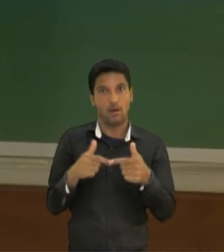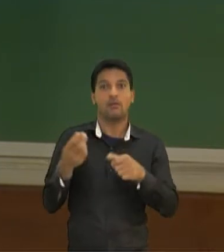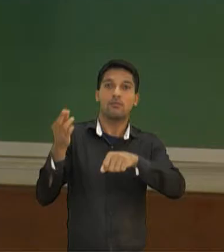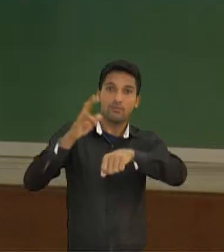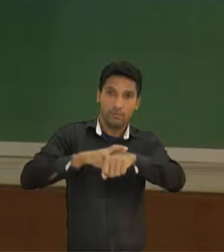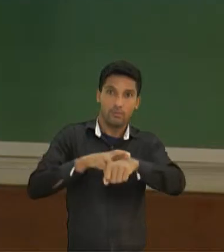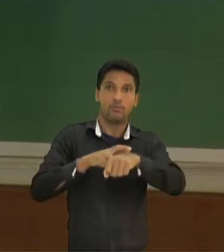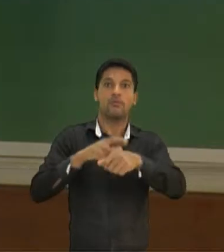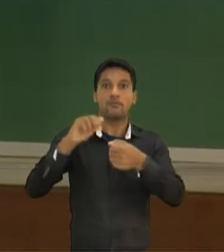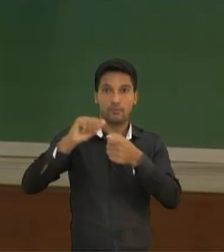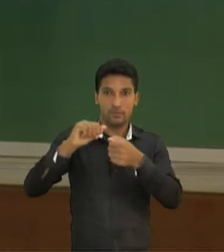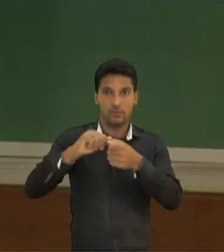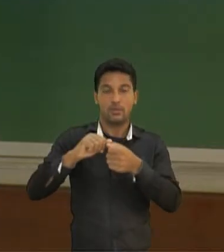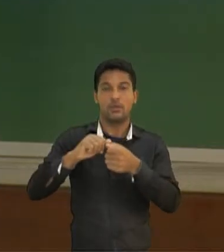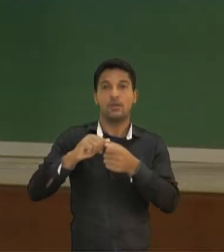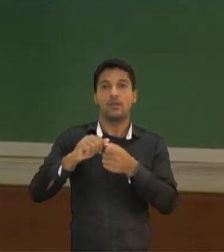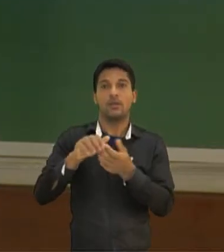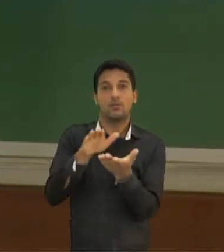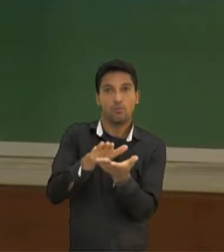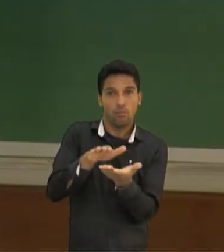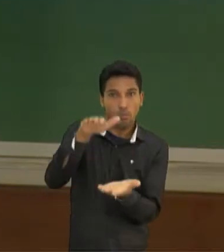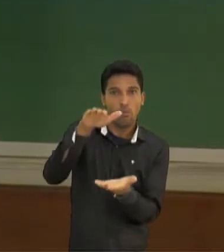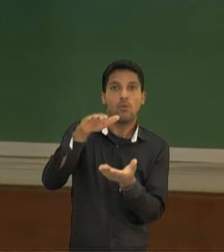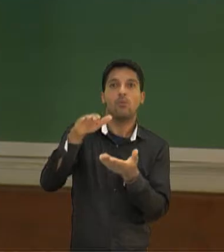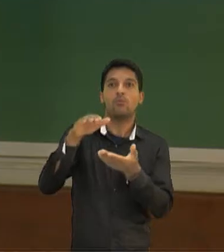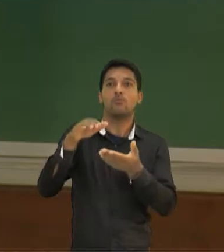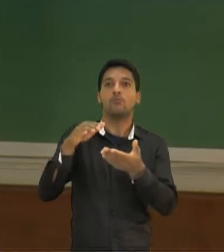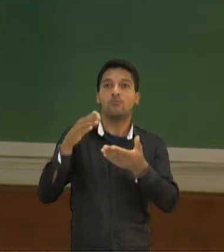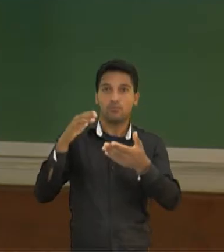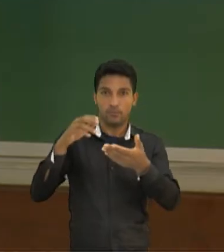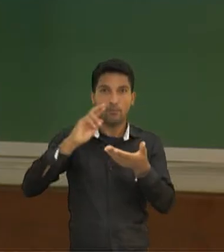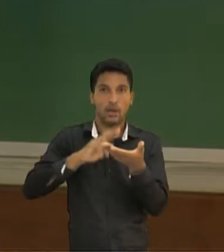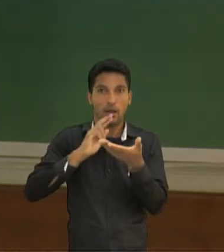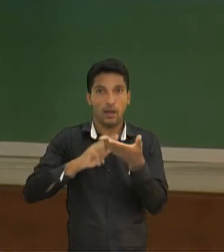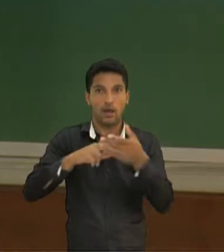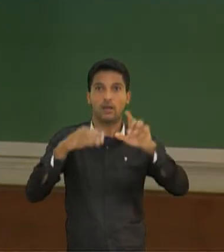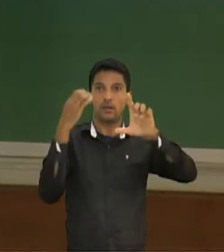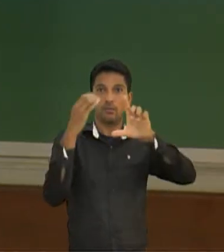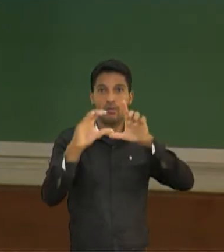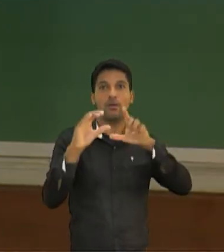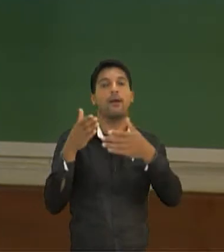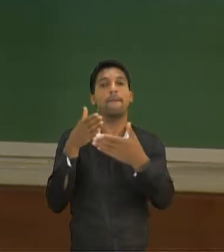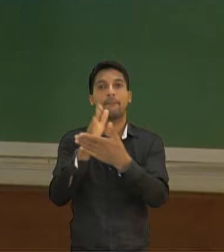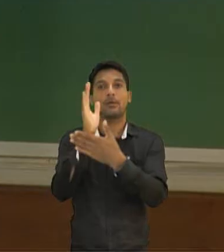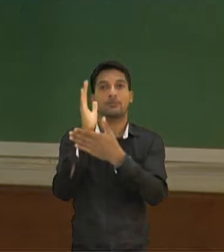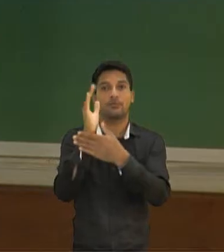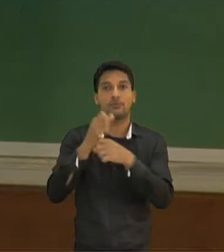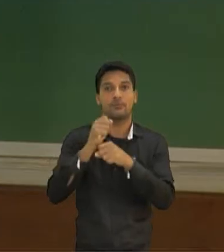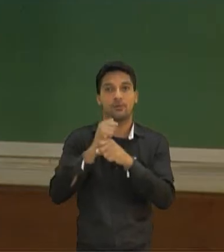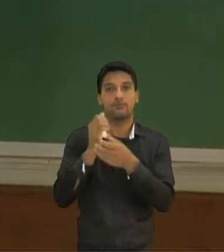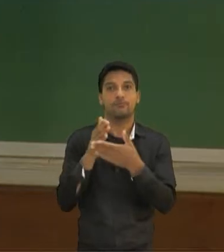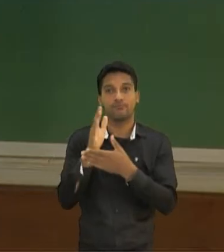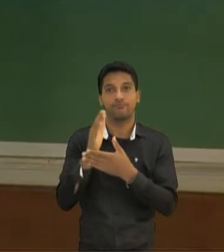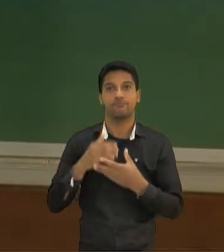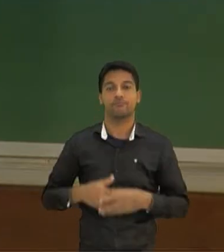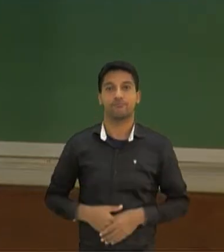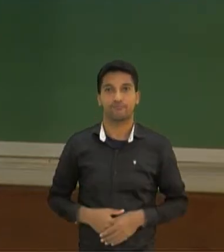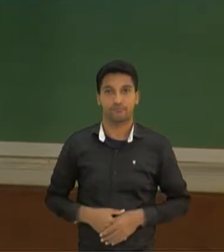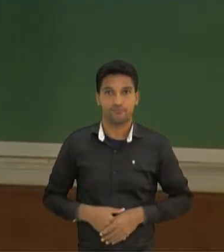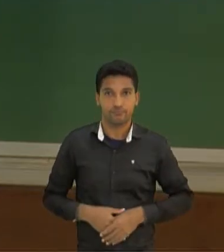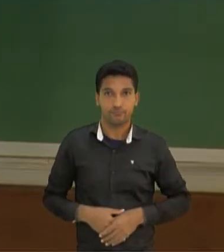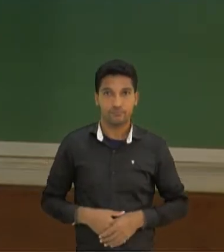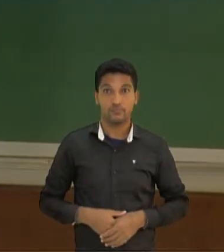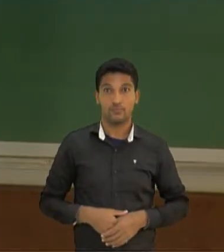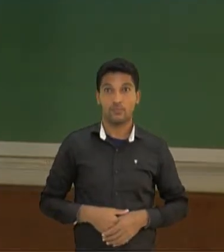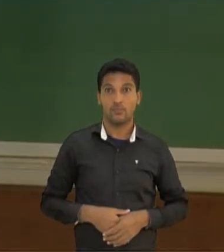recuperação e garantir aí a aprovação nesse ano letivo, que não foi muito fácil para todos nós, né? Não está sendo, na verdade. Vamos